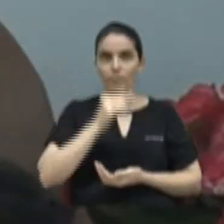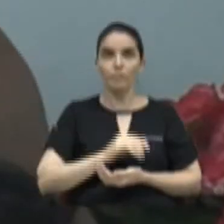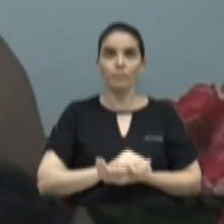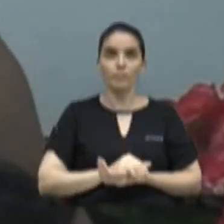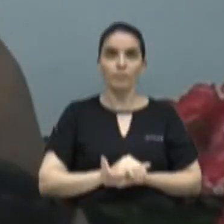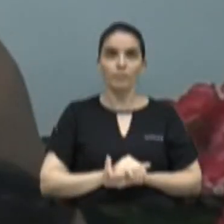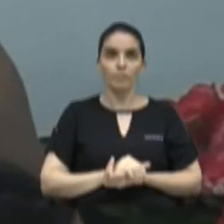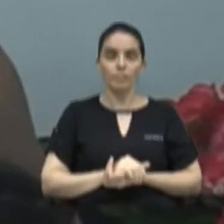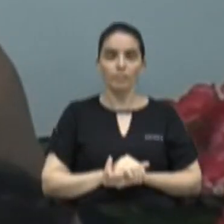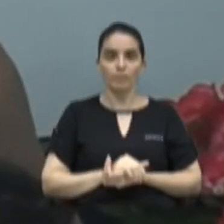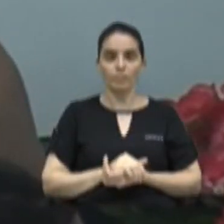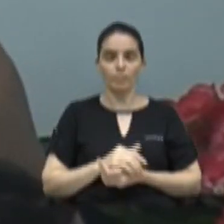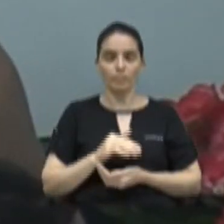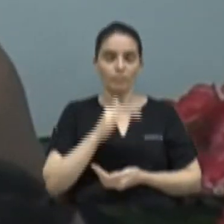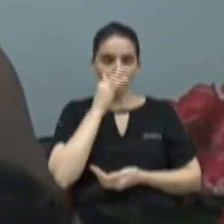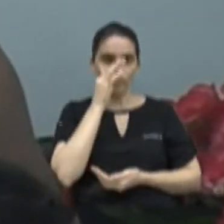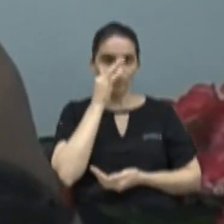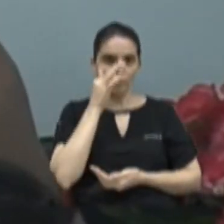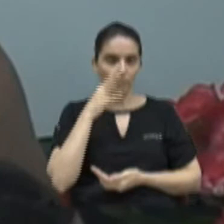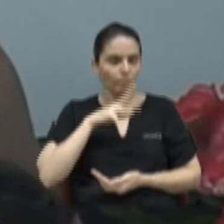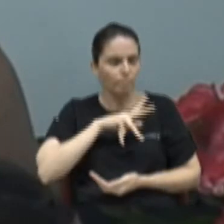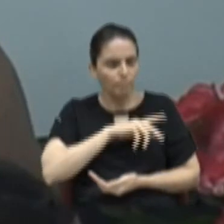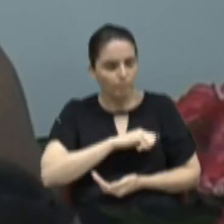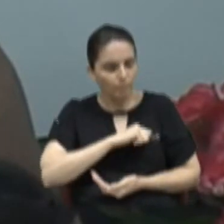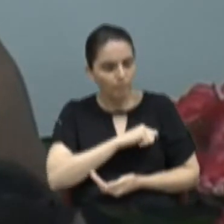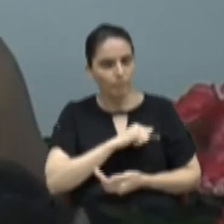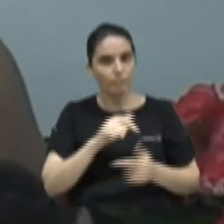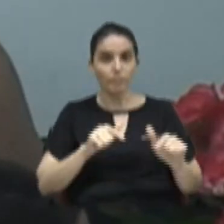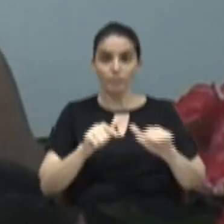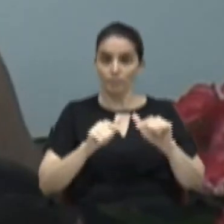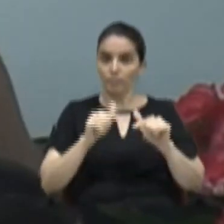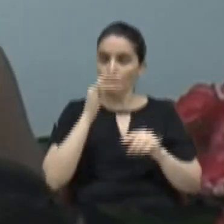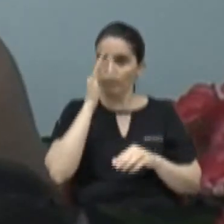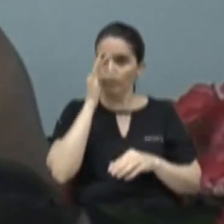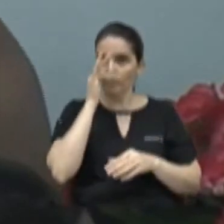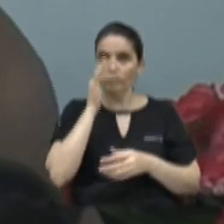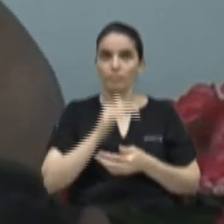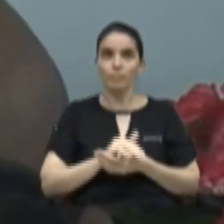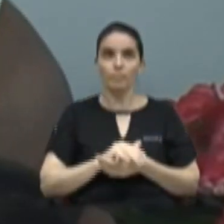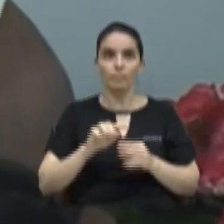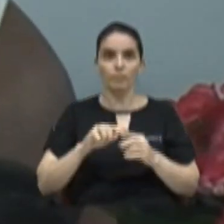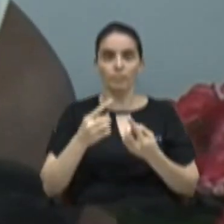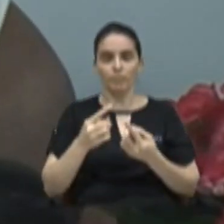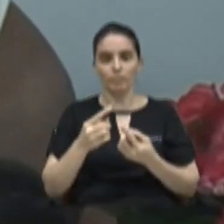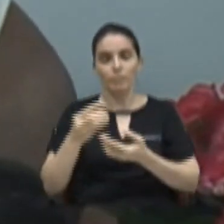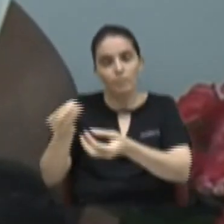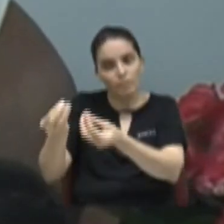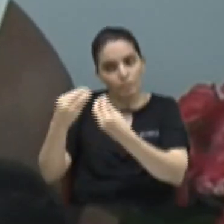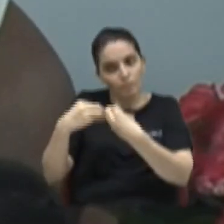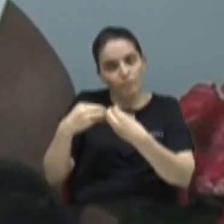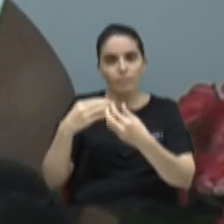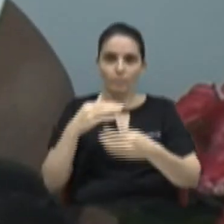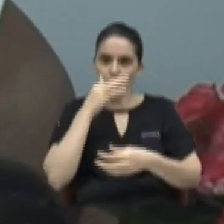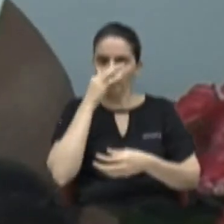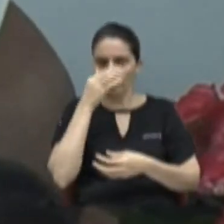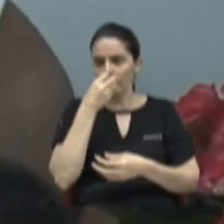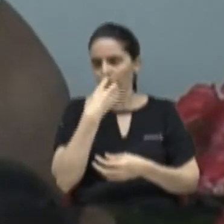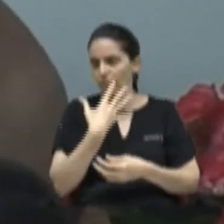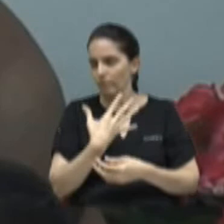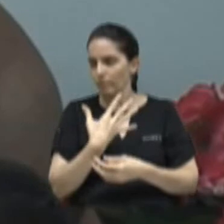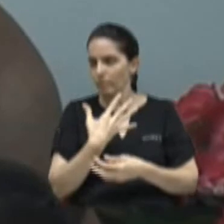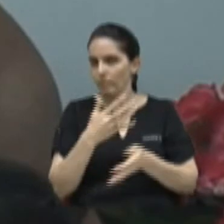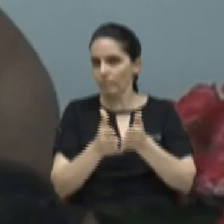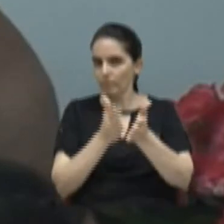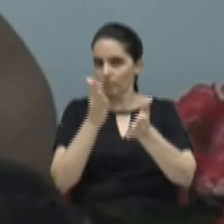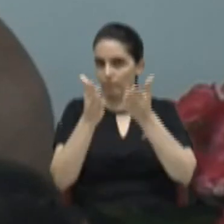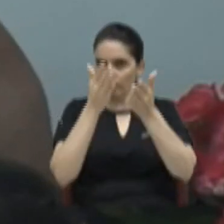pela begônia. Amei, trabalho com flores, mas receber uma flor é sempre algo